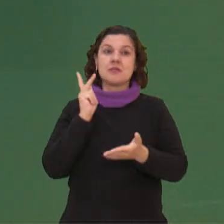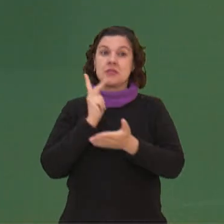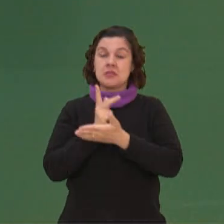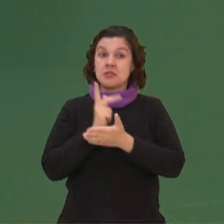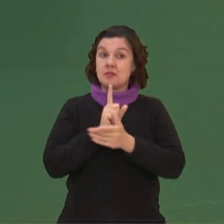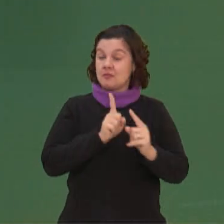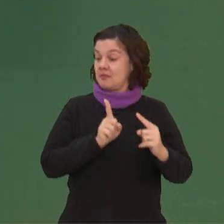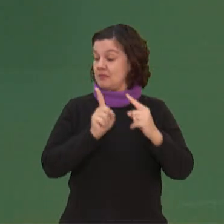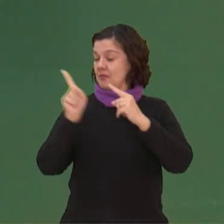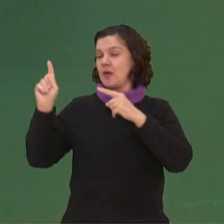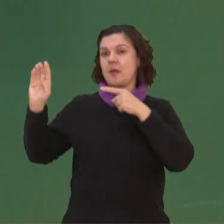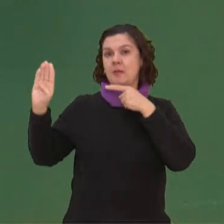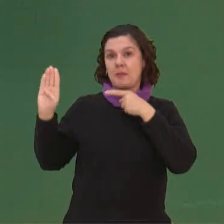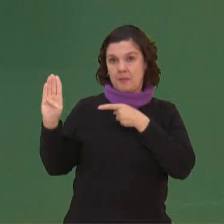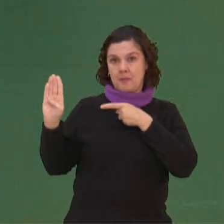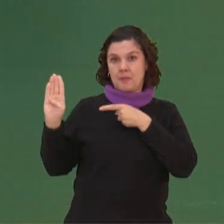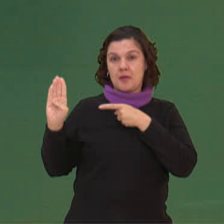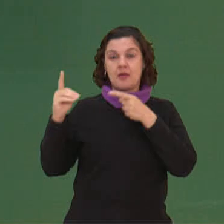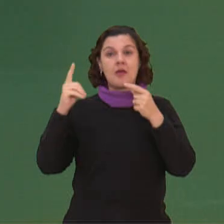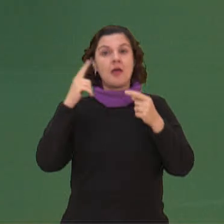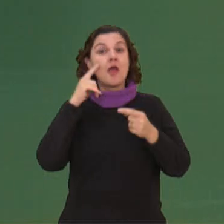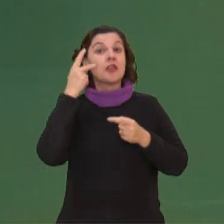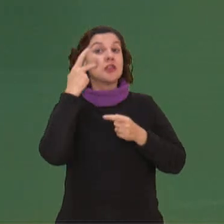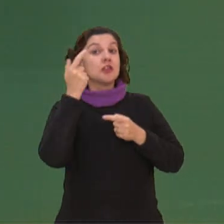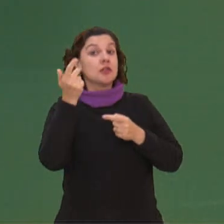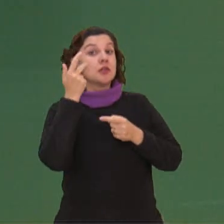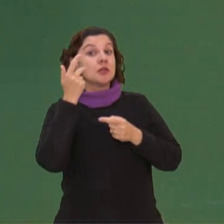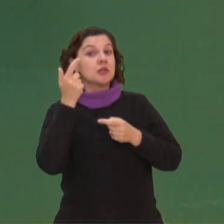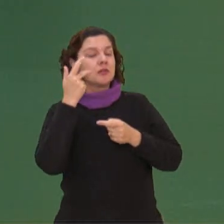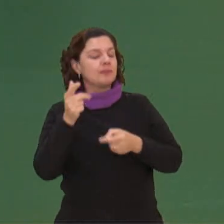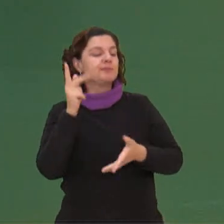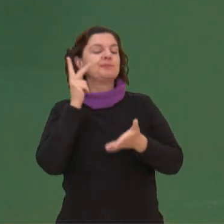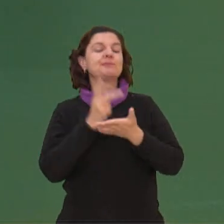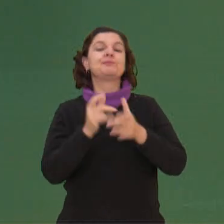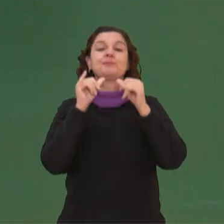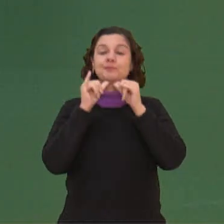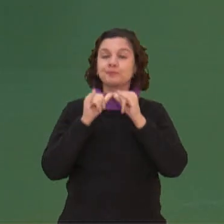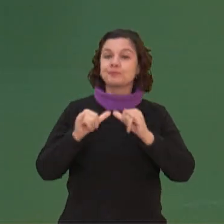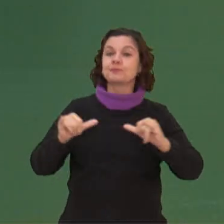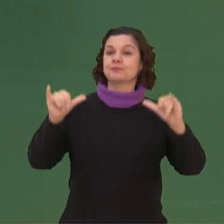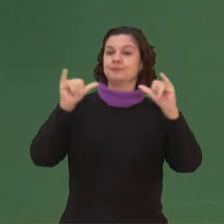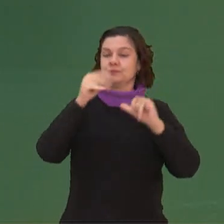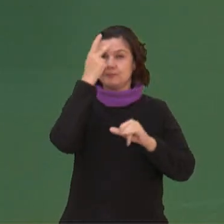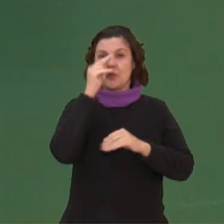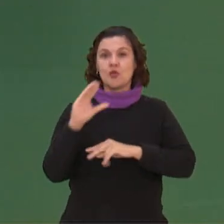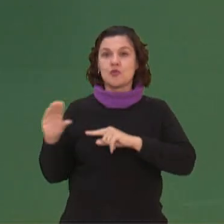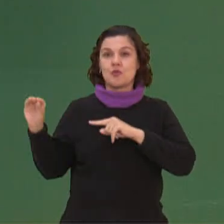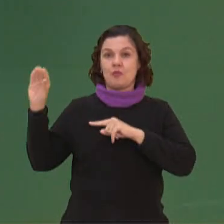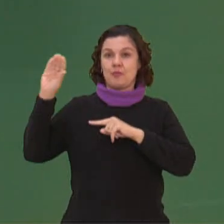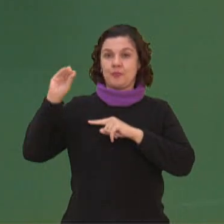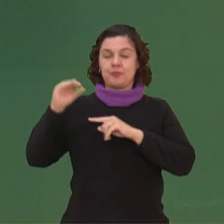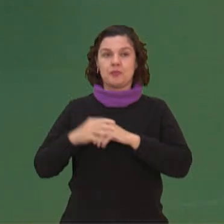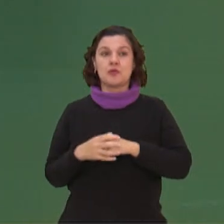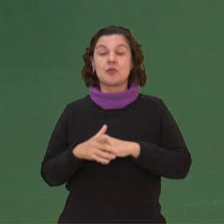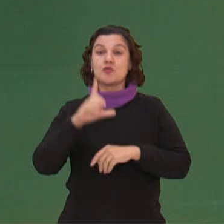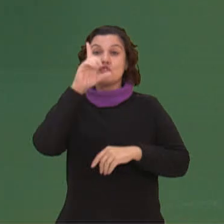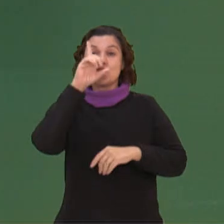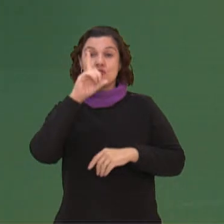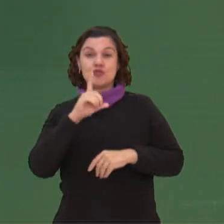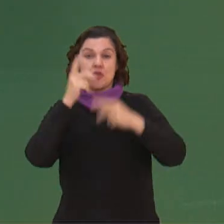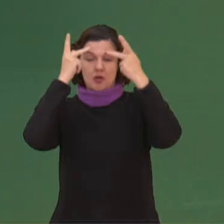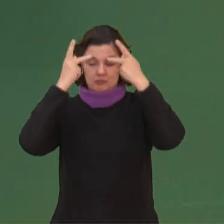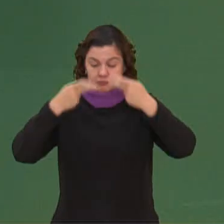aqui no quiz é comum ser pronunciada. A questão dos direitos humanos,